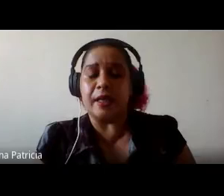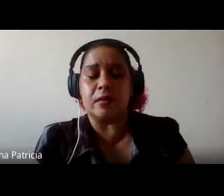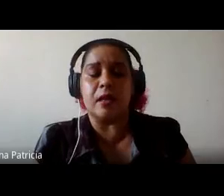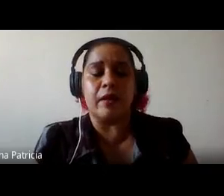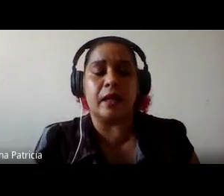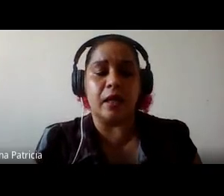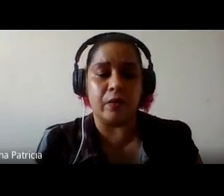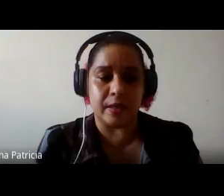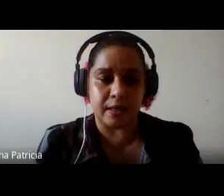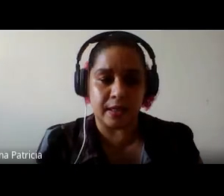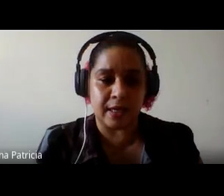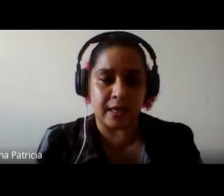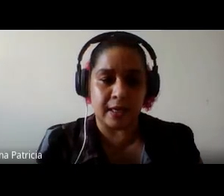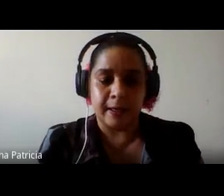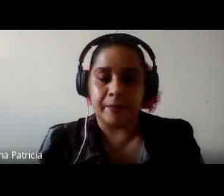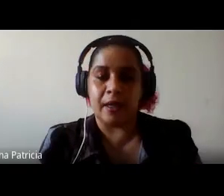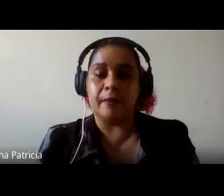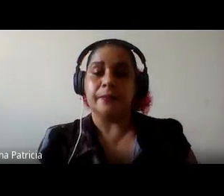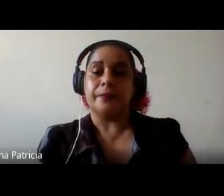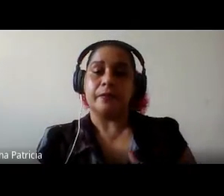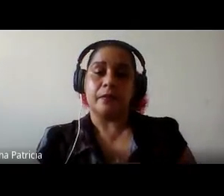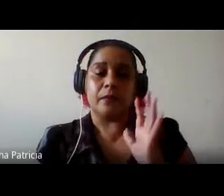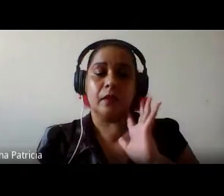surdo, para lhe dar o sinal, ele tem que lhe conhecer, né?